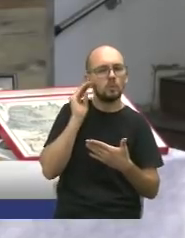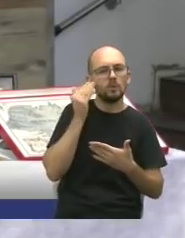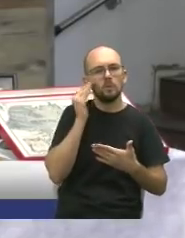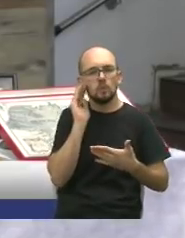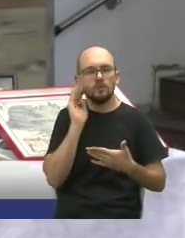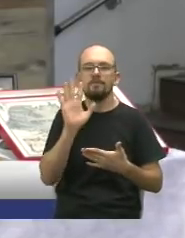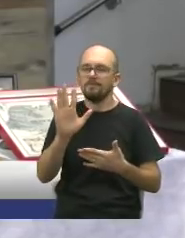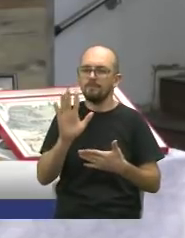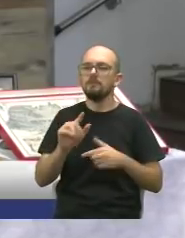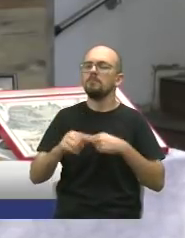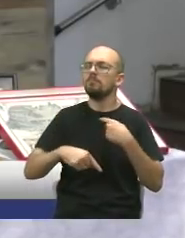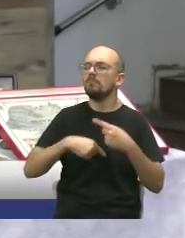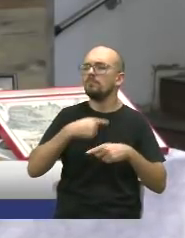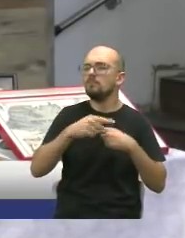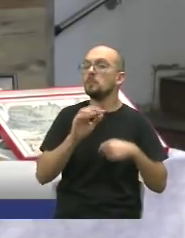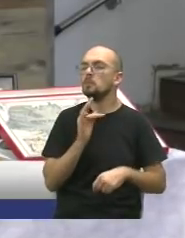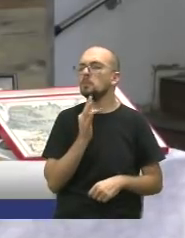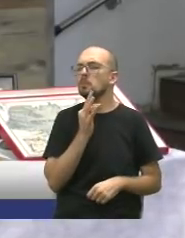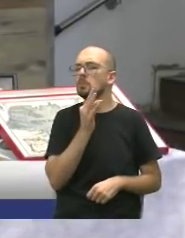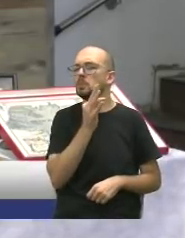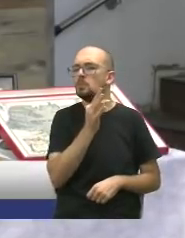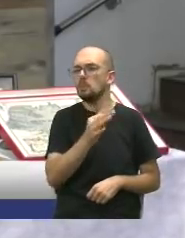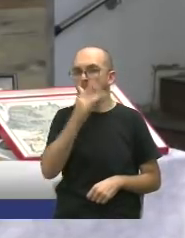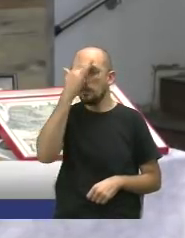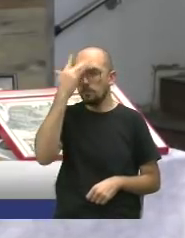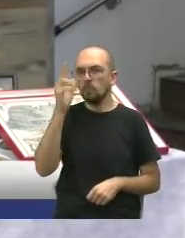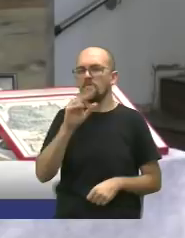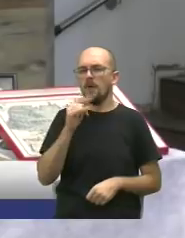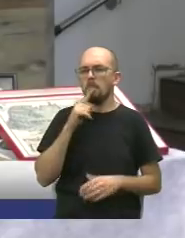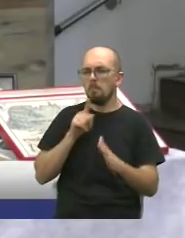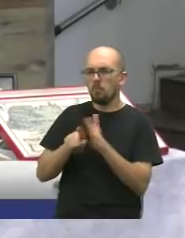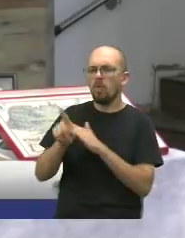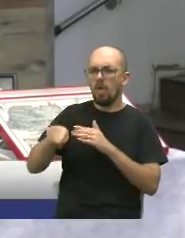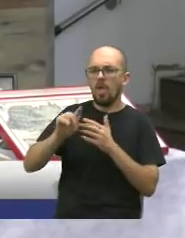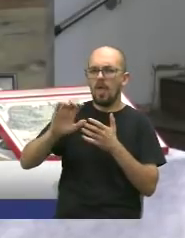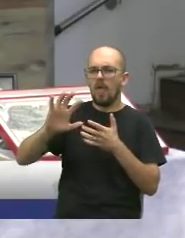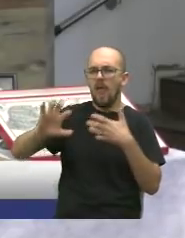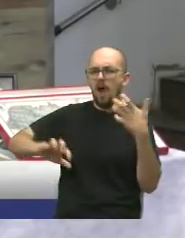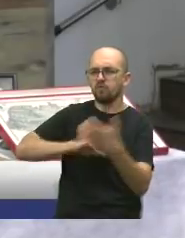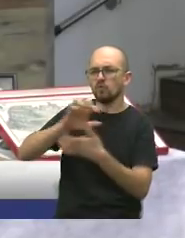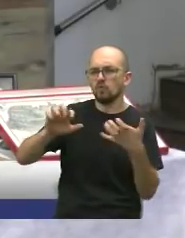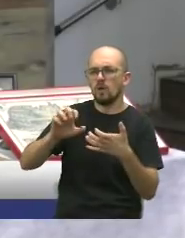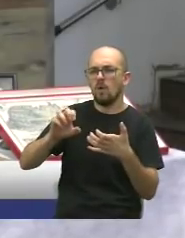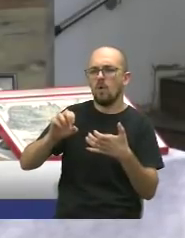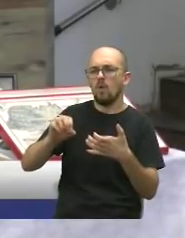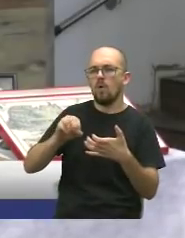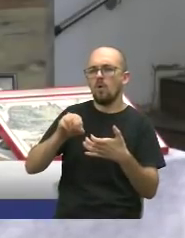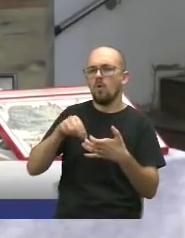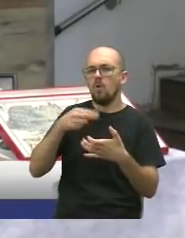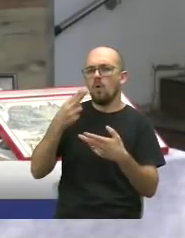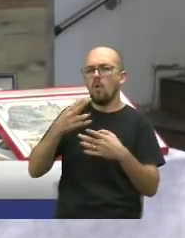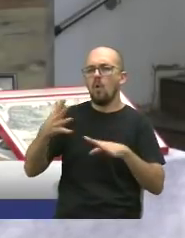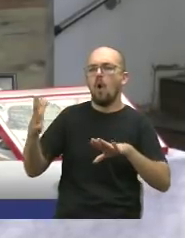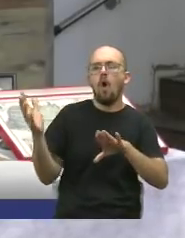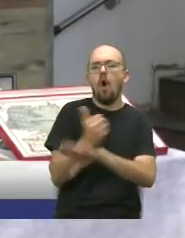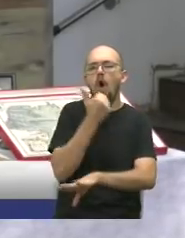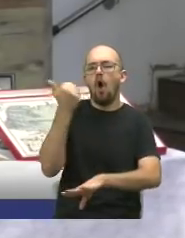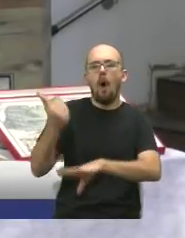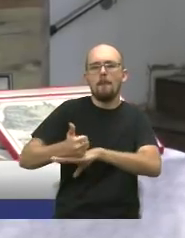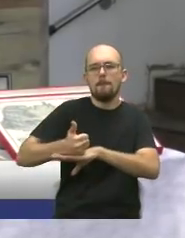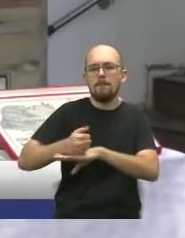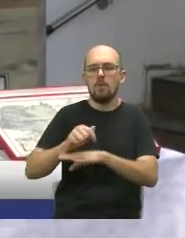surgir. Vão questionar se a Revolução de 32 foi revolução ou foi golpe. Então comecemos agora. Foi uma tentativa de